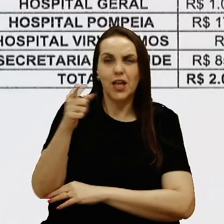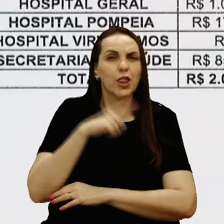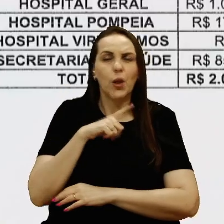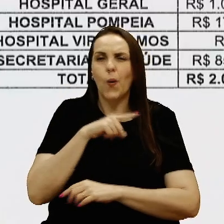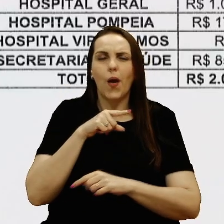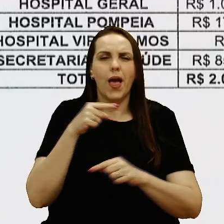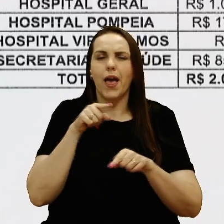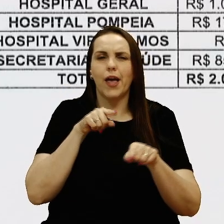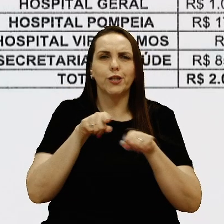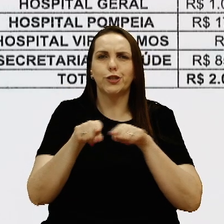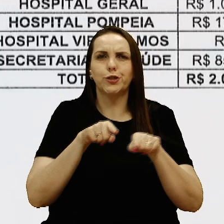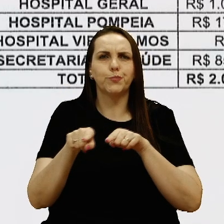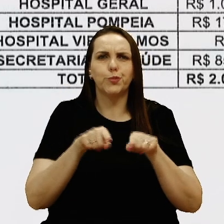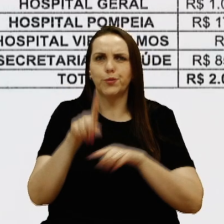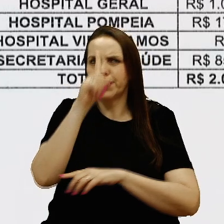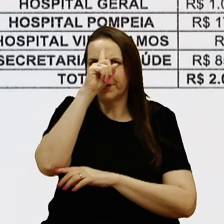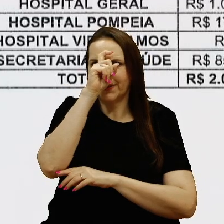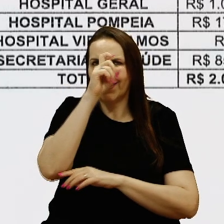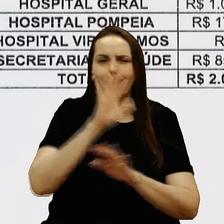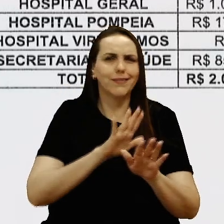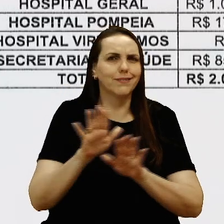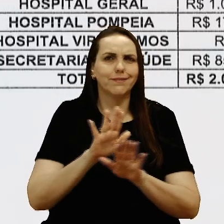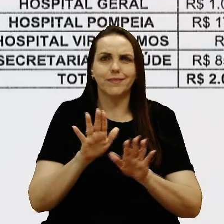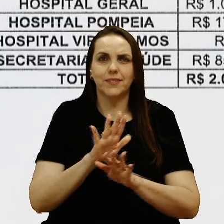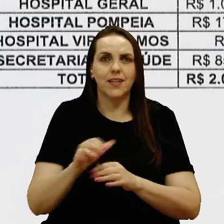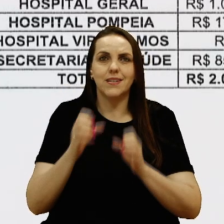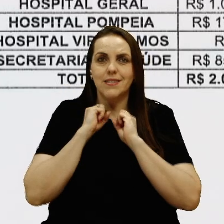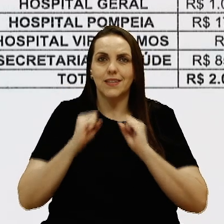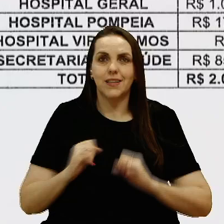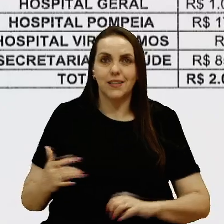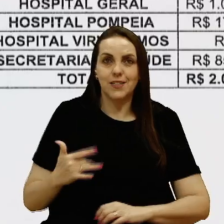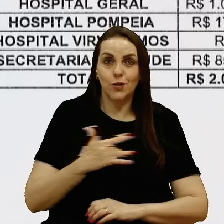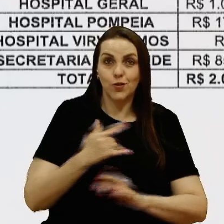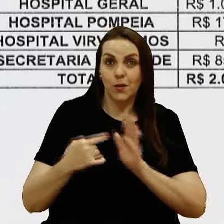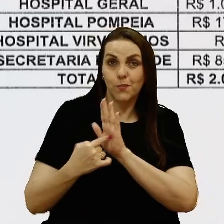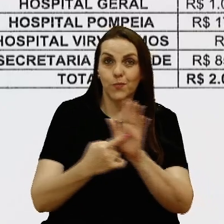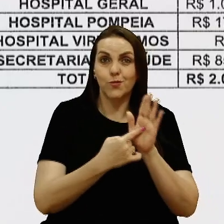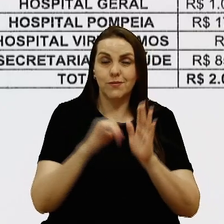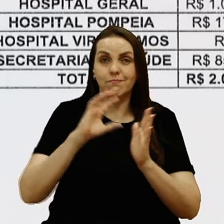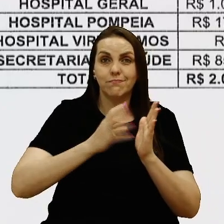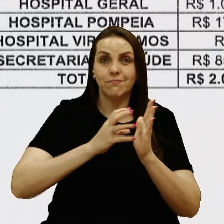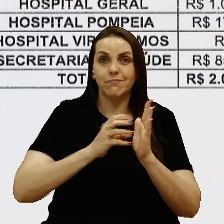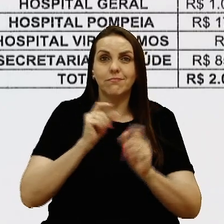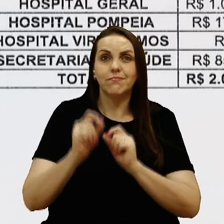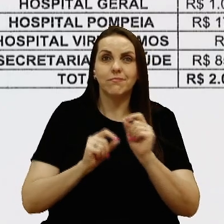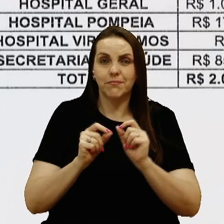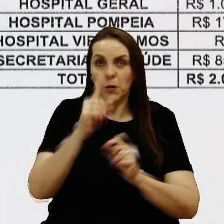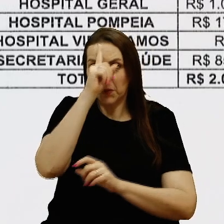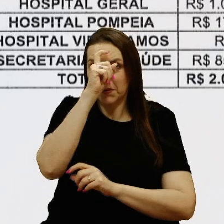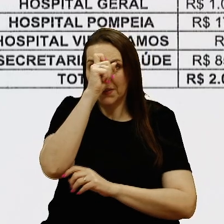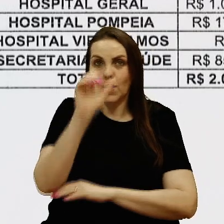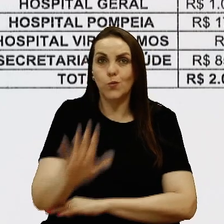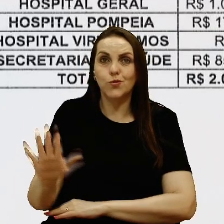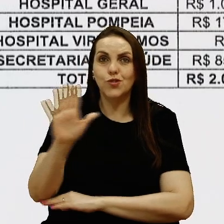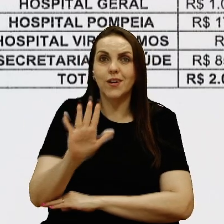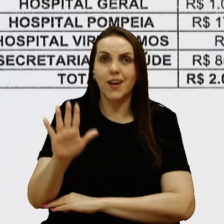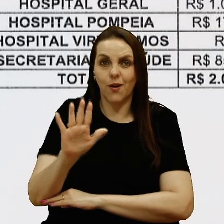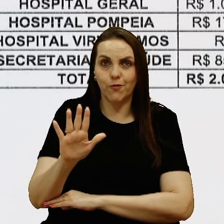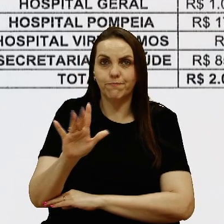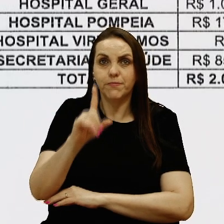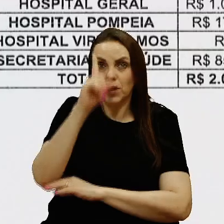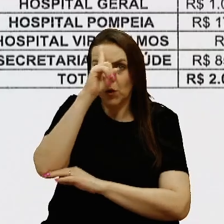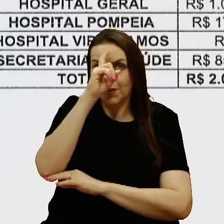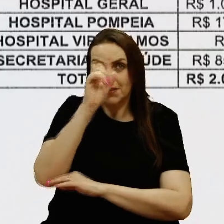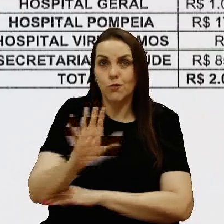os hospitais e Secretaria de Saúde, mas só quero mostrar um dado do Hospital Geral, por exemplo. O Hospital Geral, numa média histórica